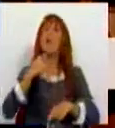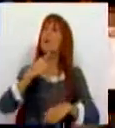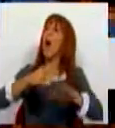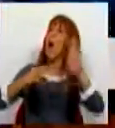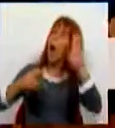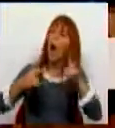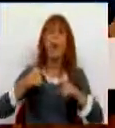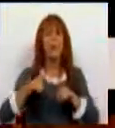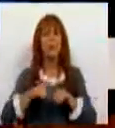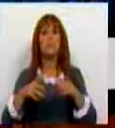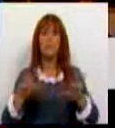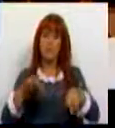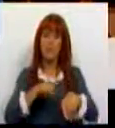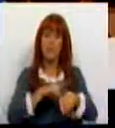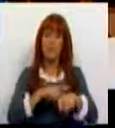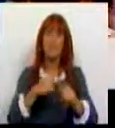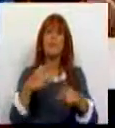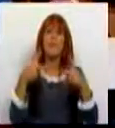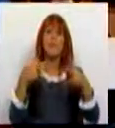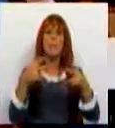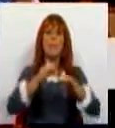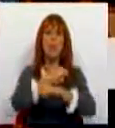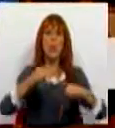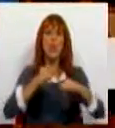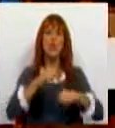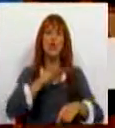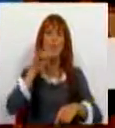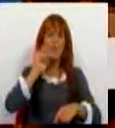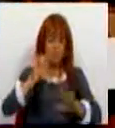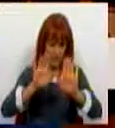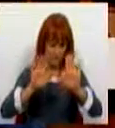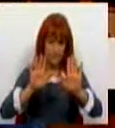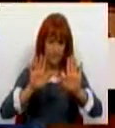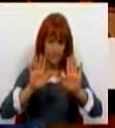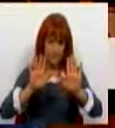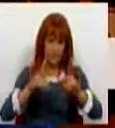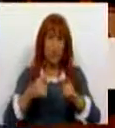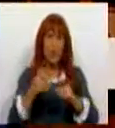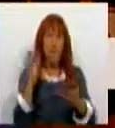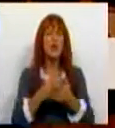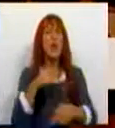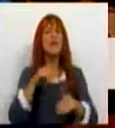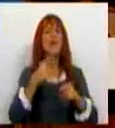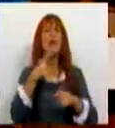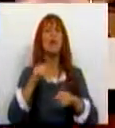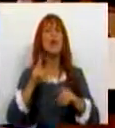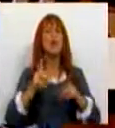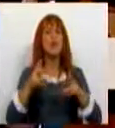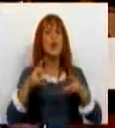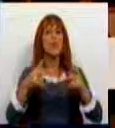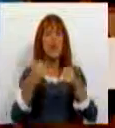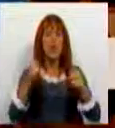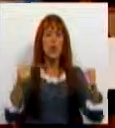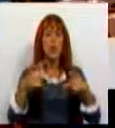dizer assim, vamos cortar as gorduras. Senhor Presidente, não basta chegar a umas eleições, vamos cortar as